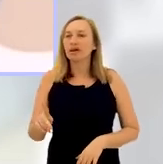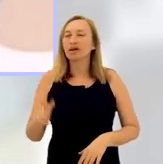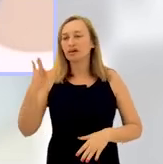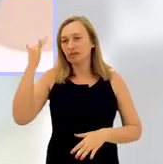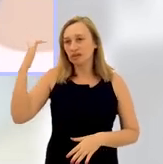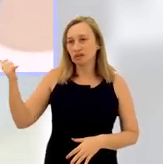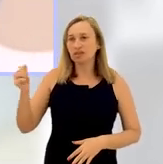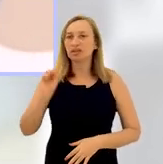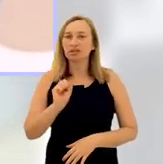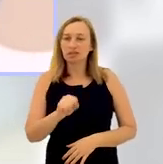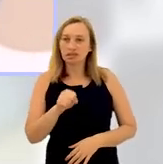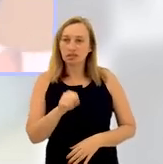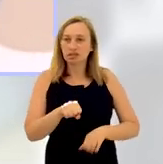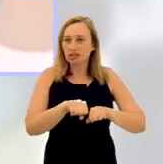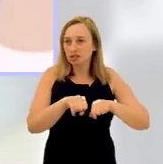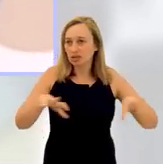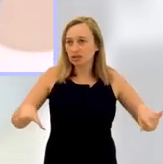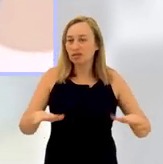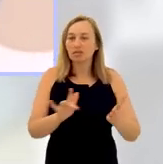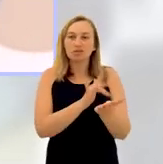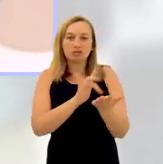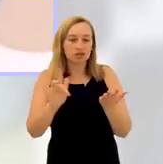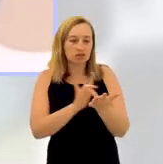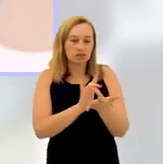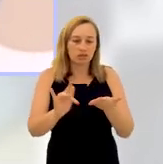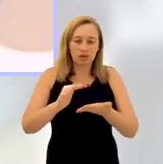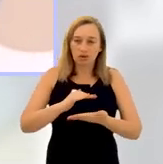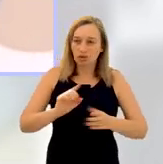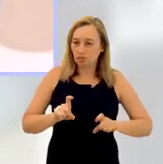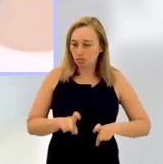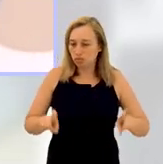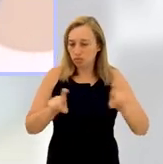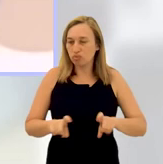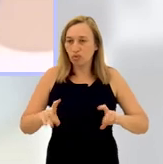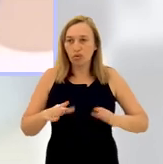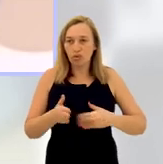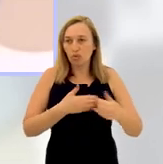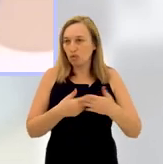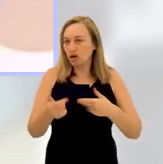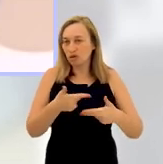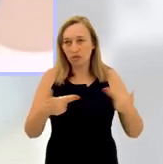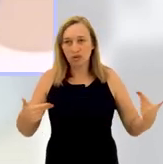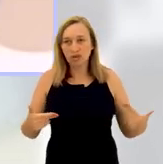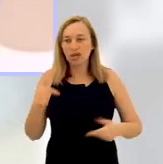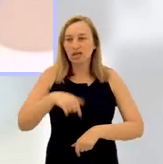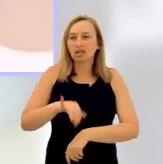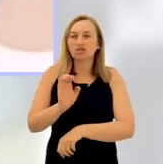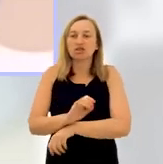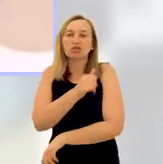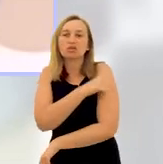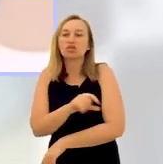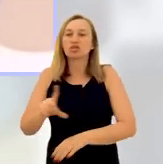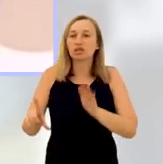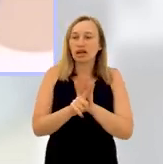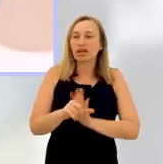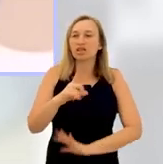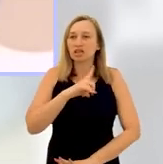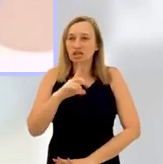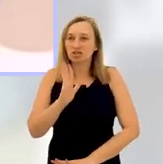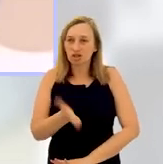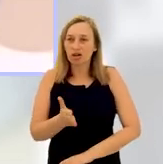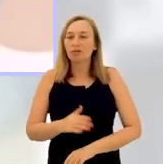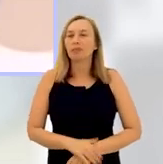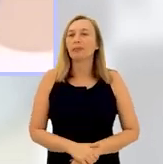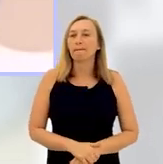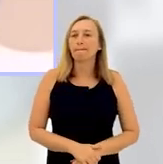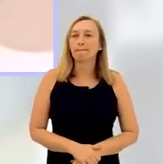web, né, de fácil acesso, ele é disponível pelo celular, pelo computador ou qualquer dispositivo eletrônico. Importante que aqui no Rio, no estado do Rio, já tem uma lei que